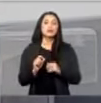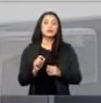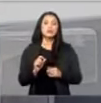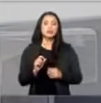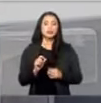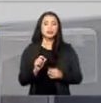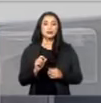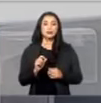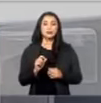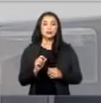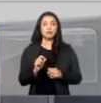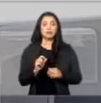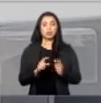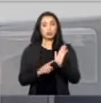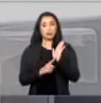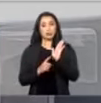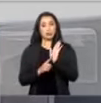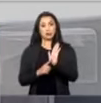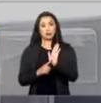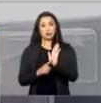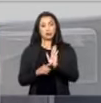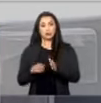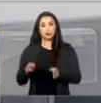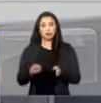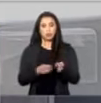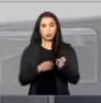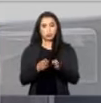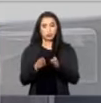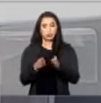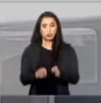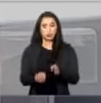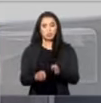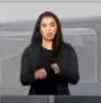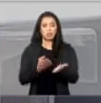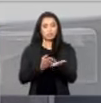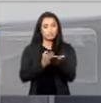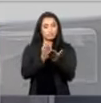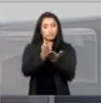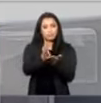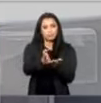e ela determina a estrada, o veículo e as armas.